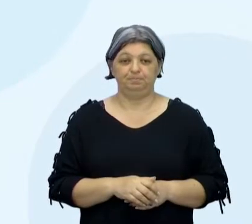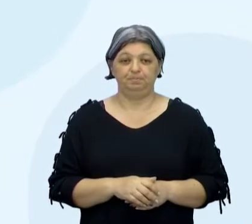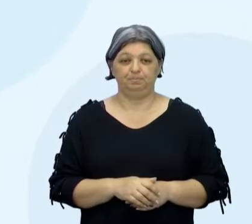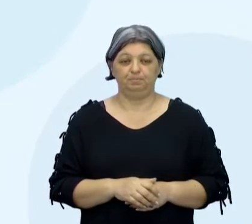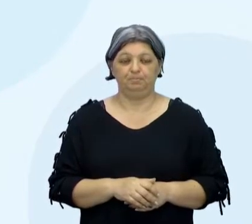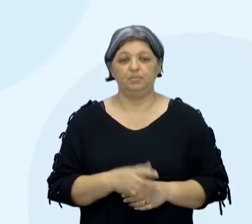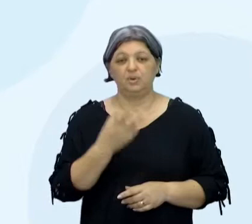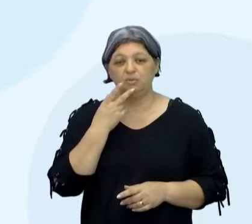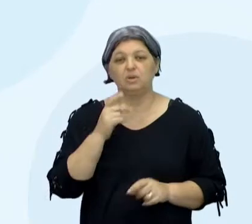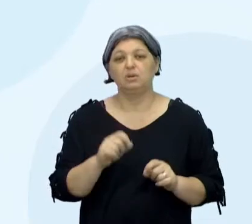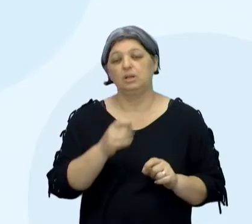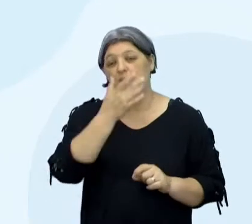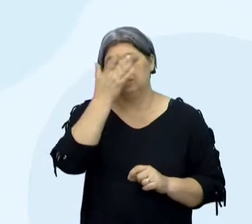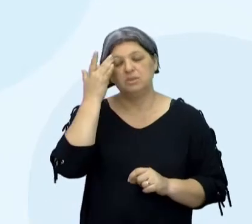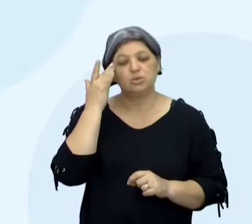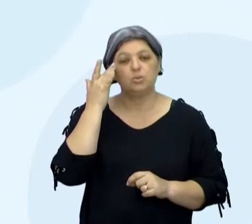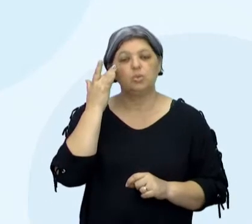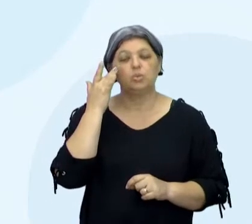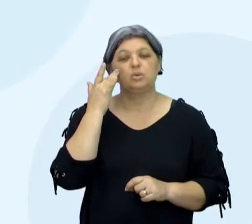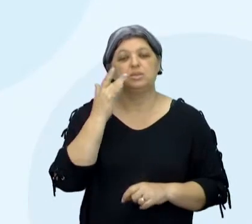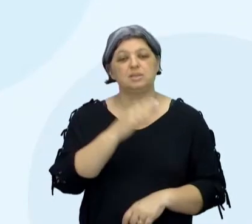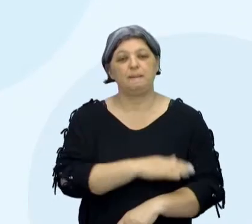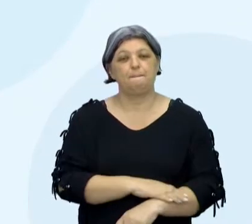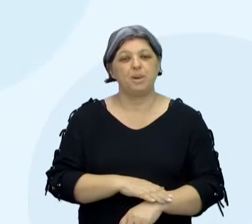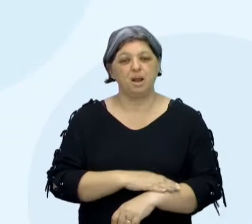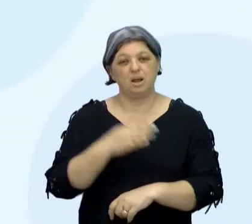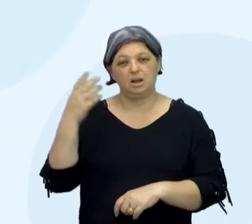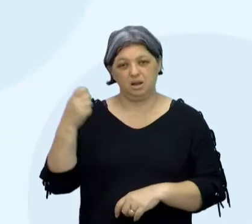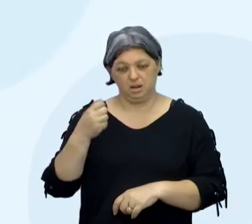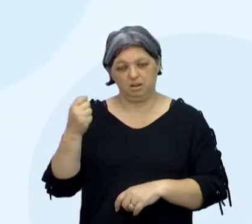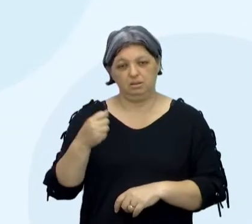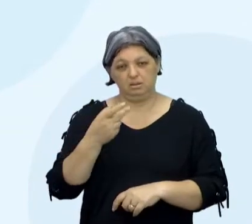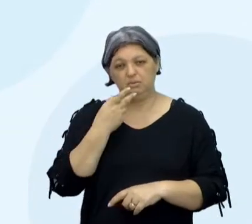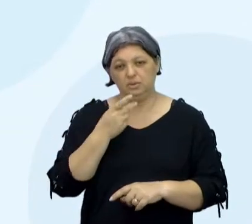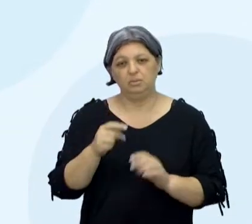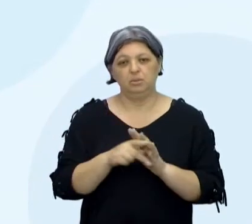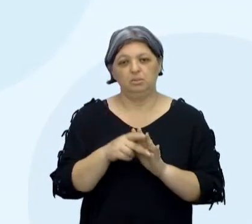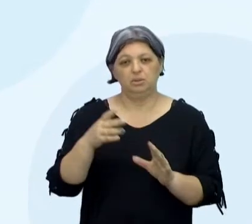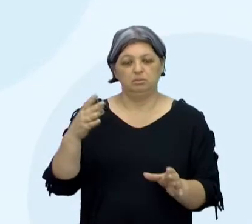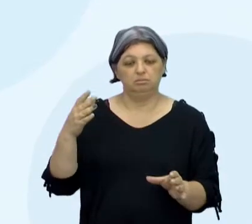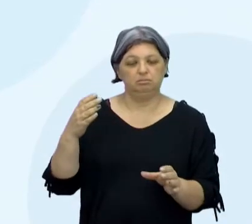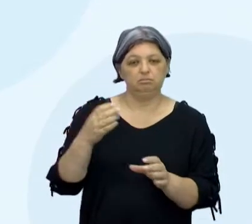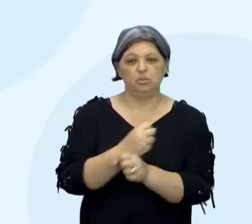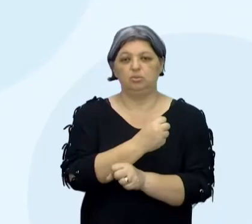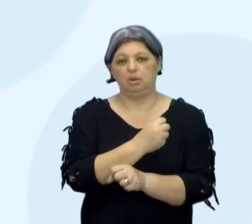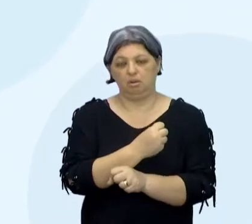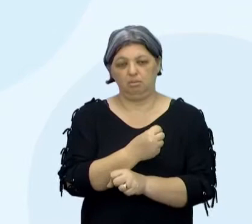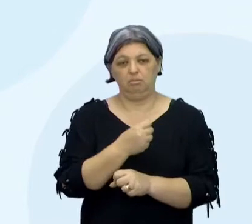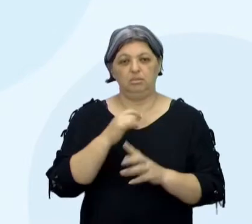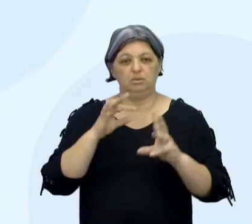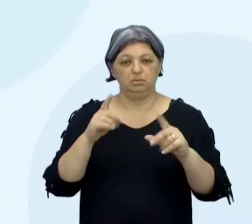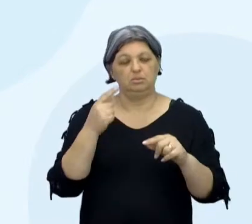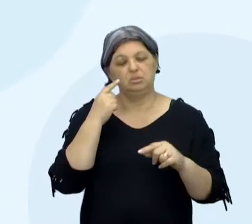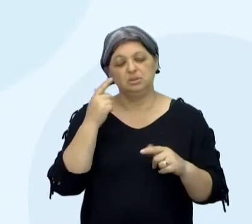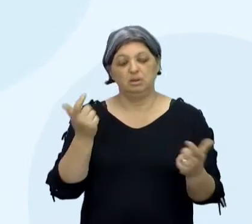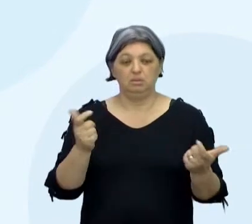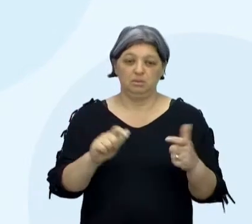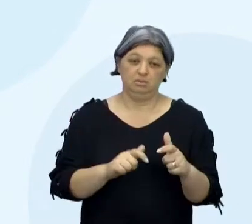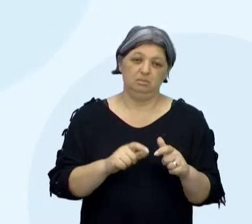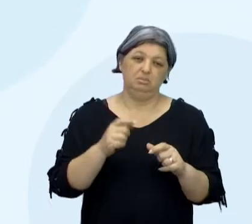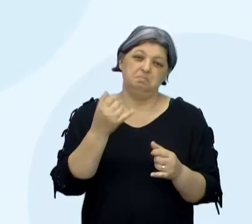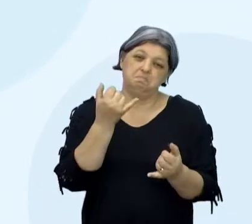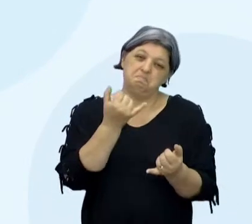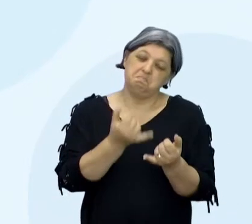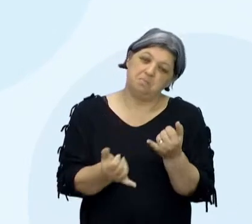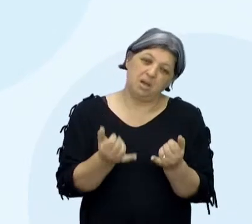aos que se dizem brancos eles acabam totalizando aí o restante da população que acaba sendo um pouco menos aí da metade